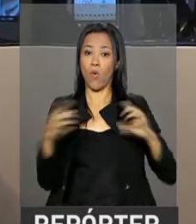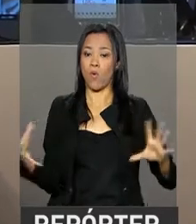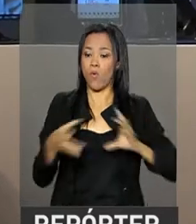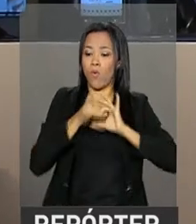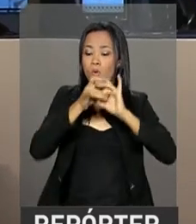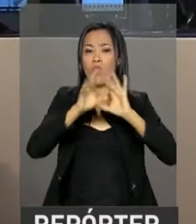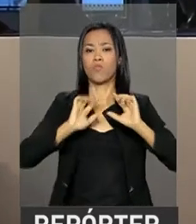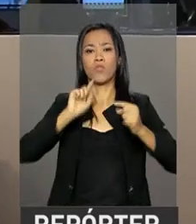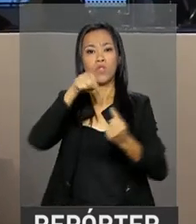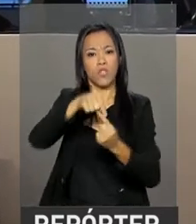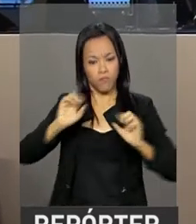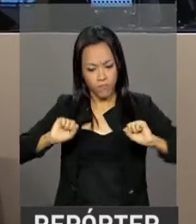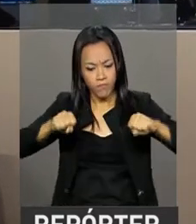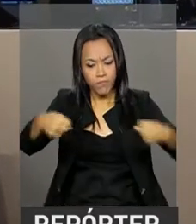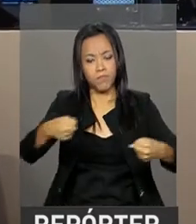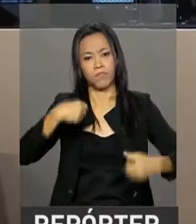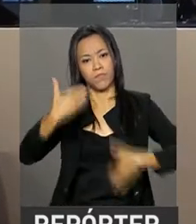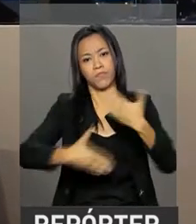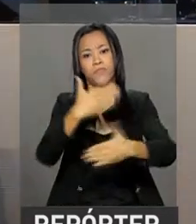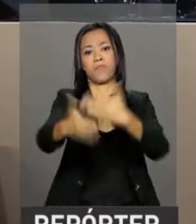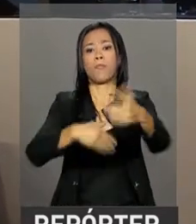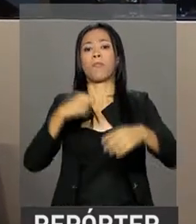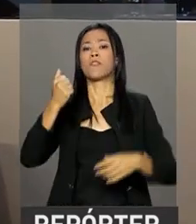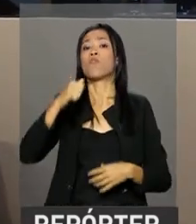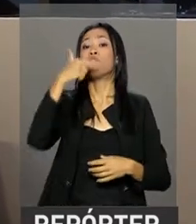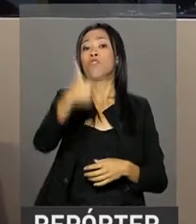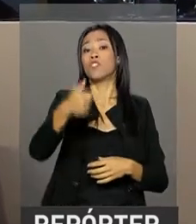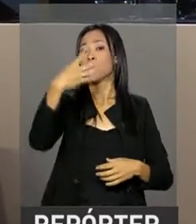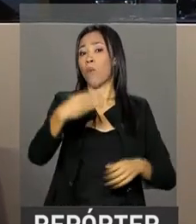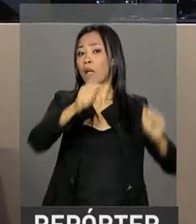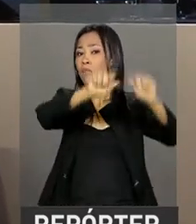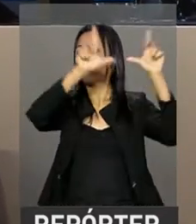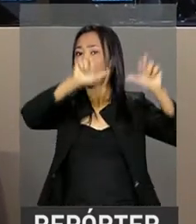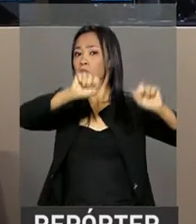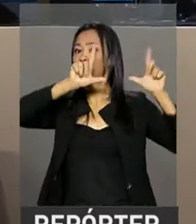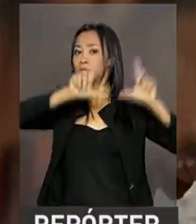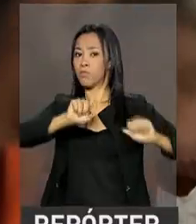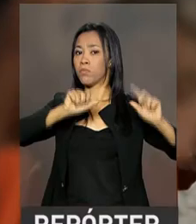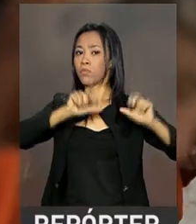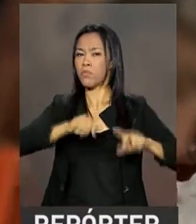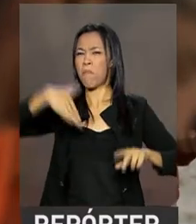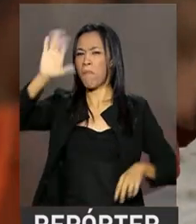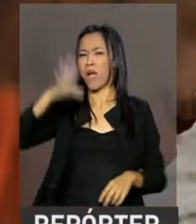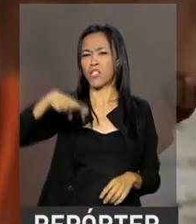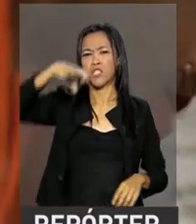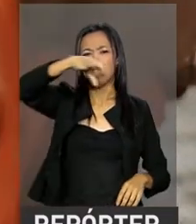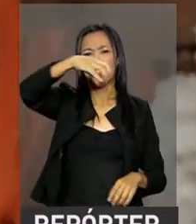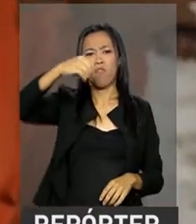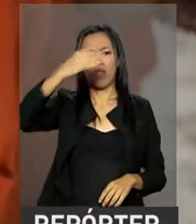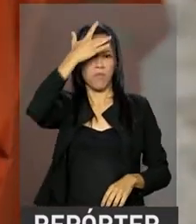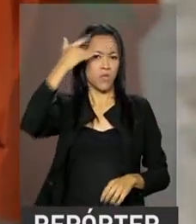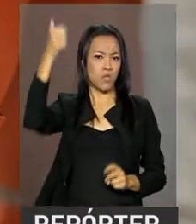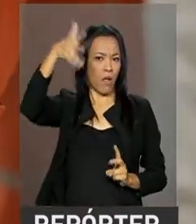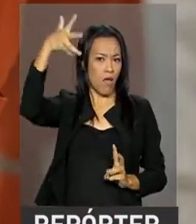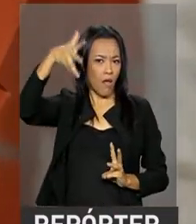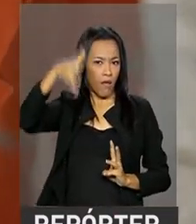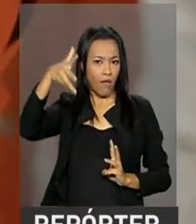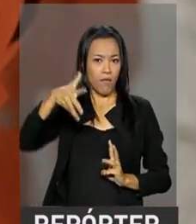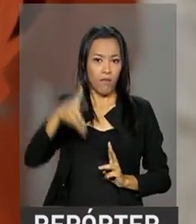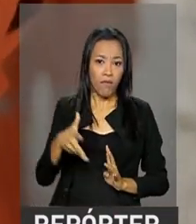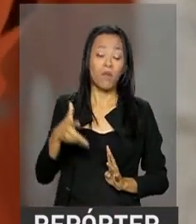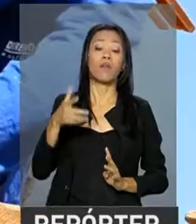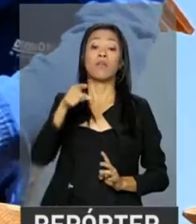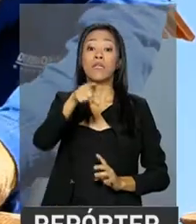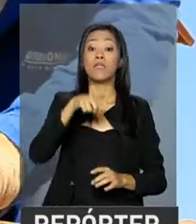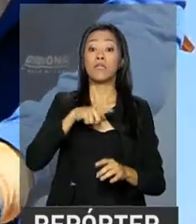discussões vão ser divididas em 24 painéis com mais de 90 palestrantes. O setor da construção no país emprega mais